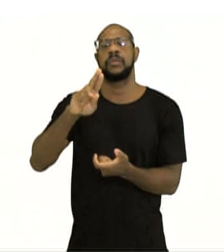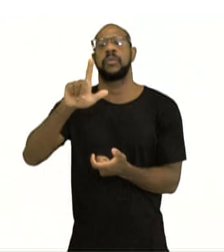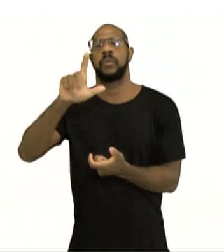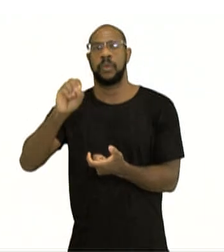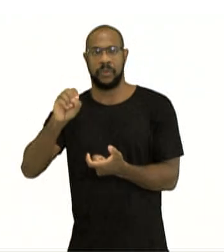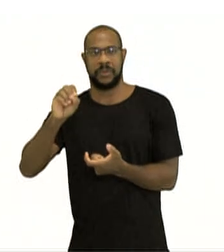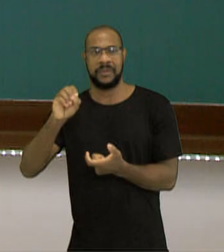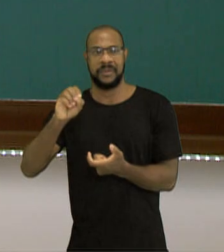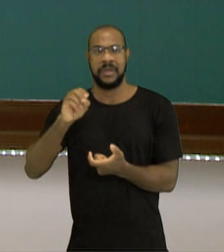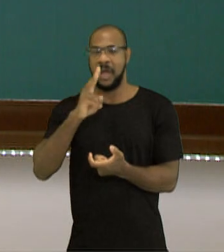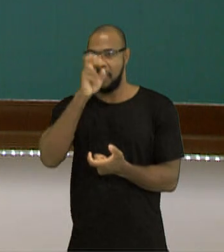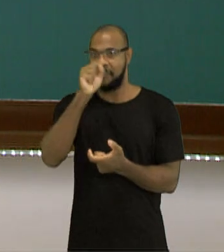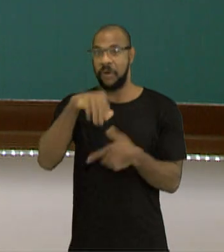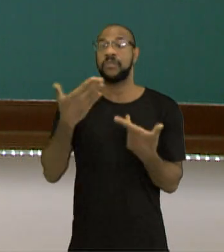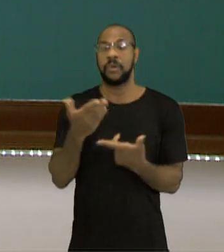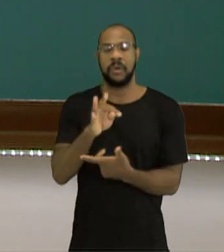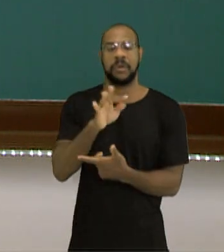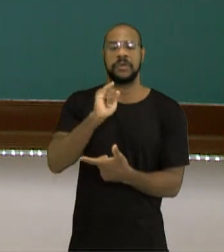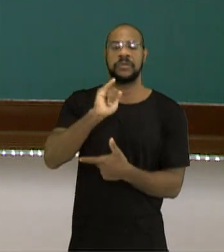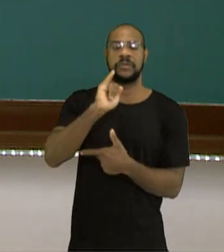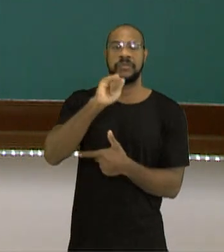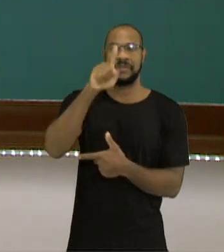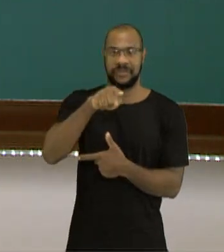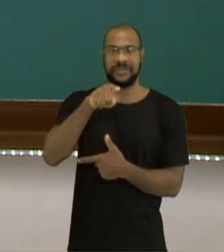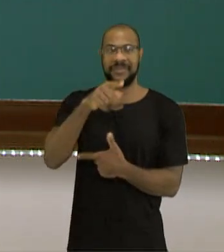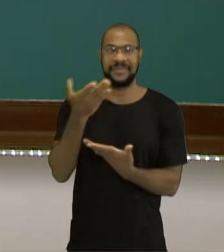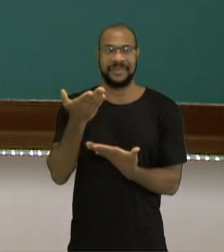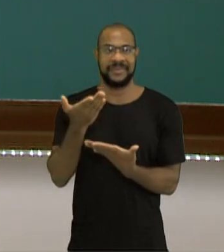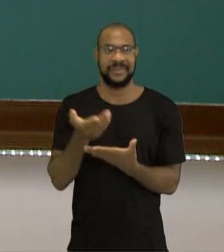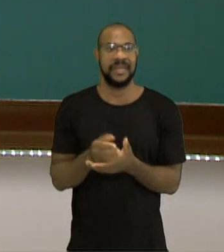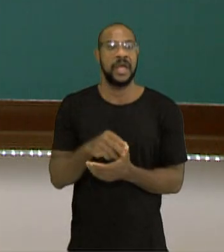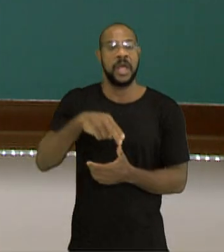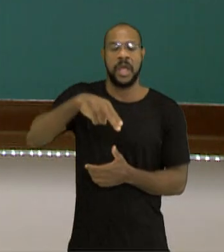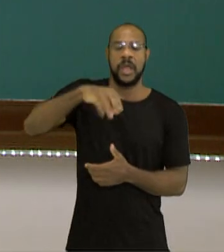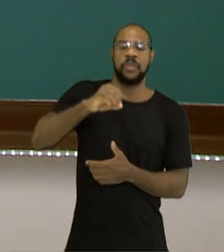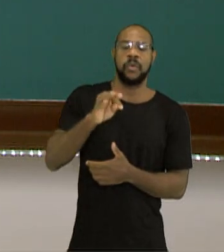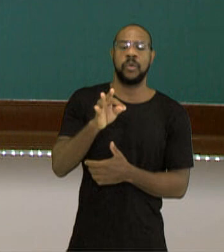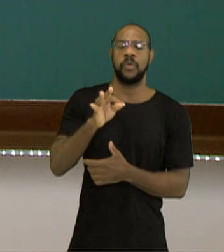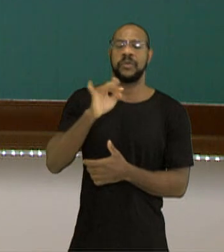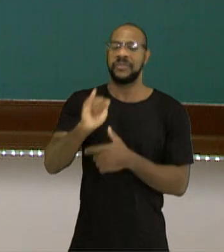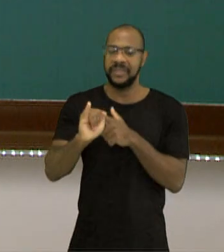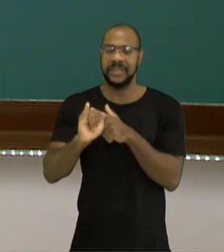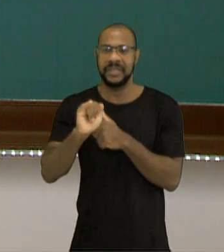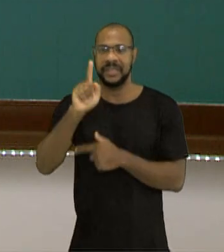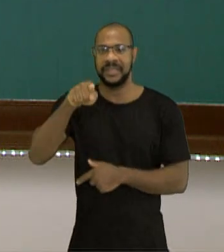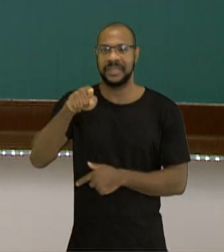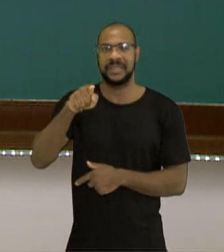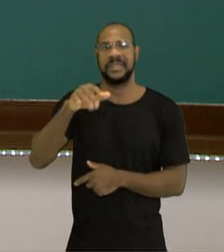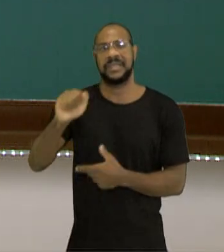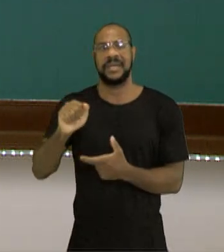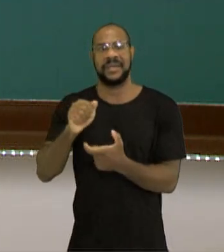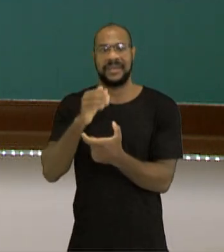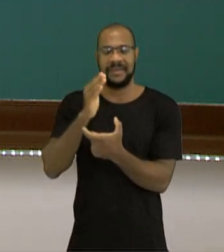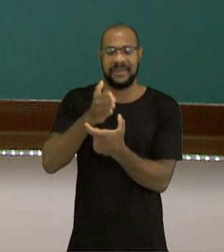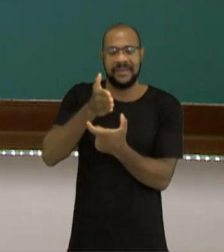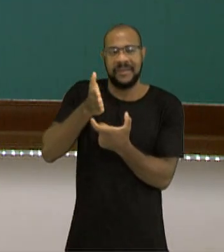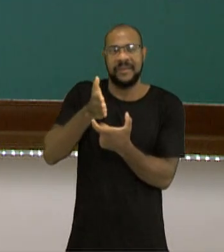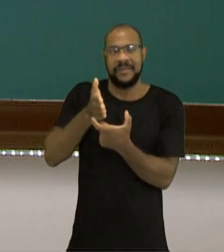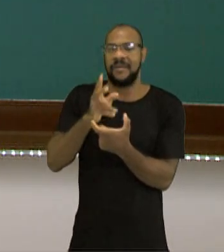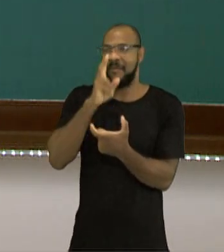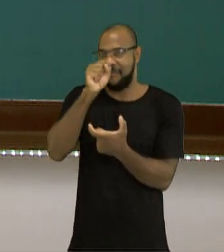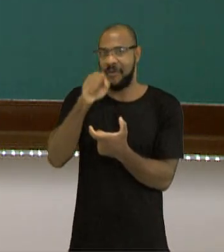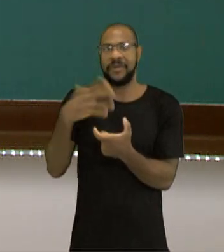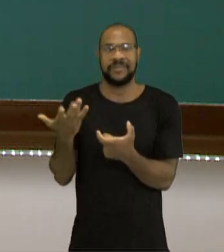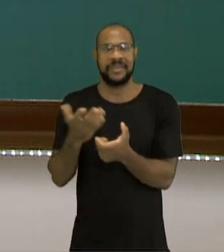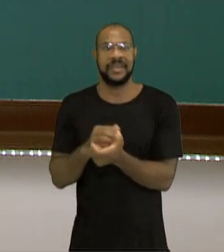sílaba tônica ti. Vou dar uma colinha aqui, ó. Notícia, sílaba tônica ti, ó. Tônica, a